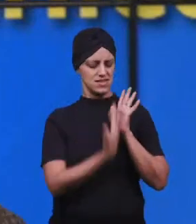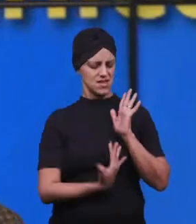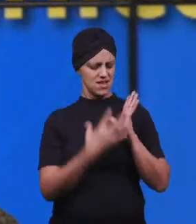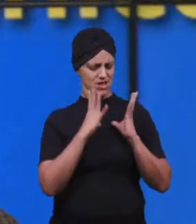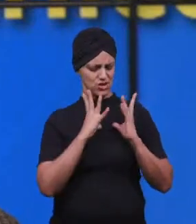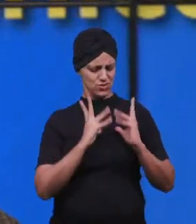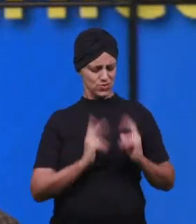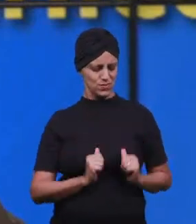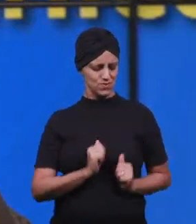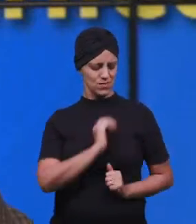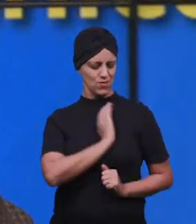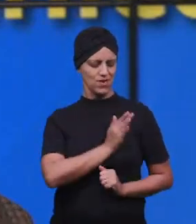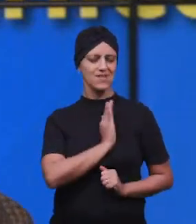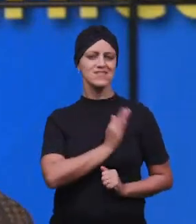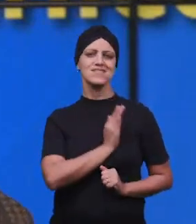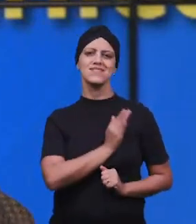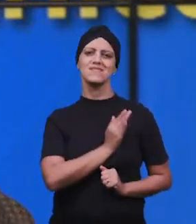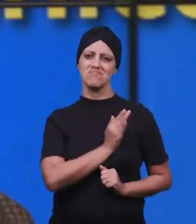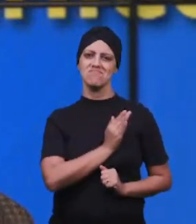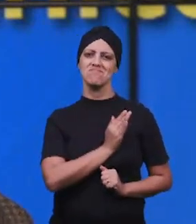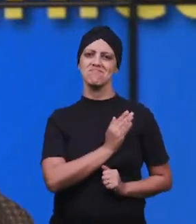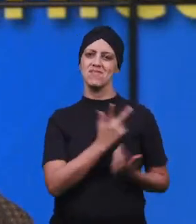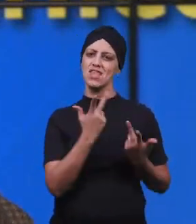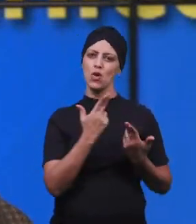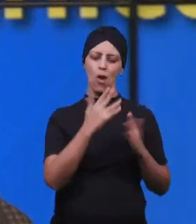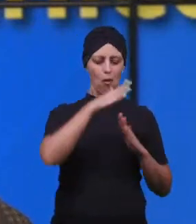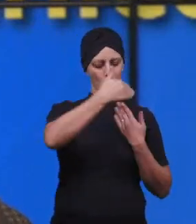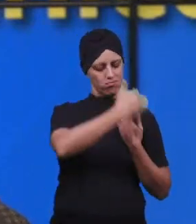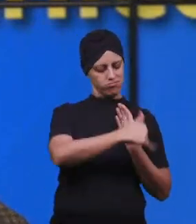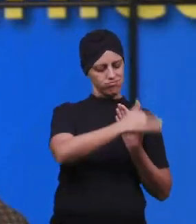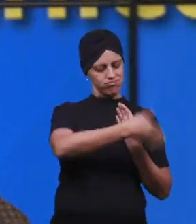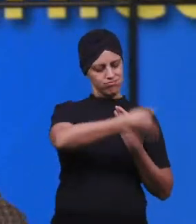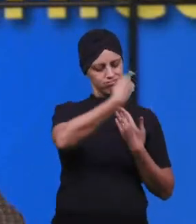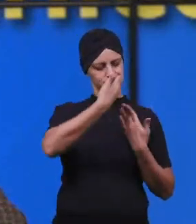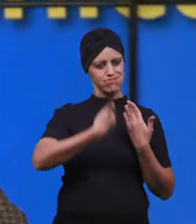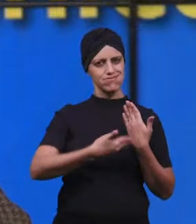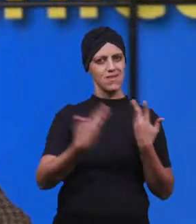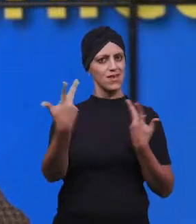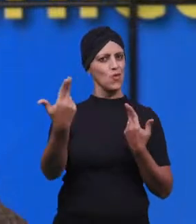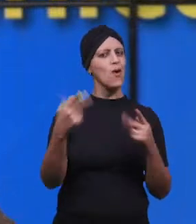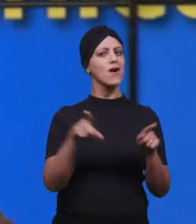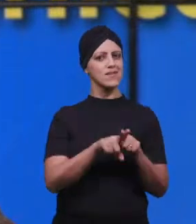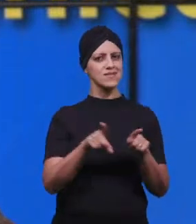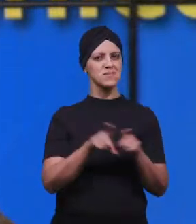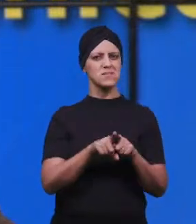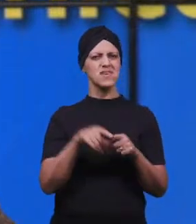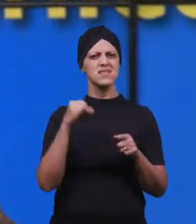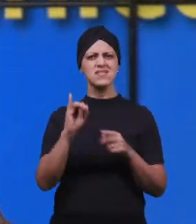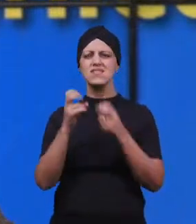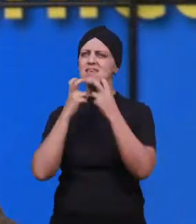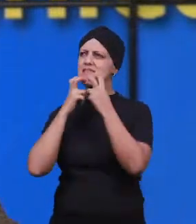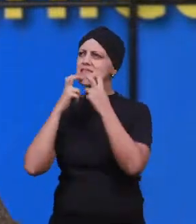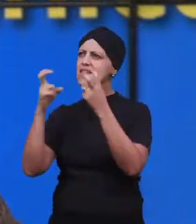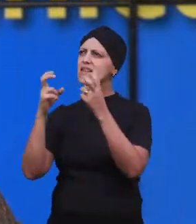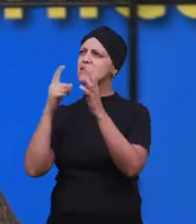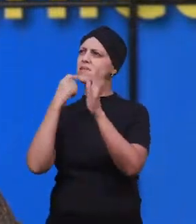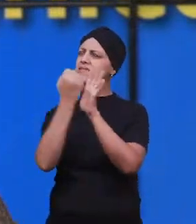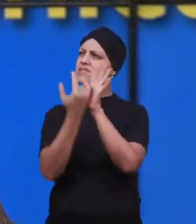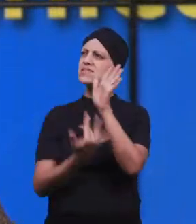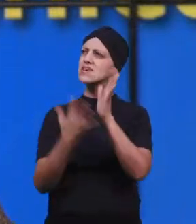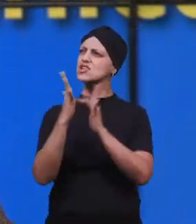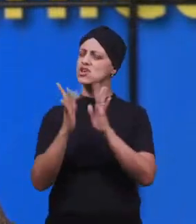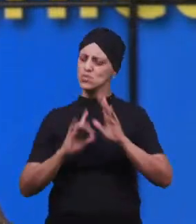nós passamos do sangue de Jesus no nosso coração. E é exatamente quando nós clamamos pelo sangue de Jesus, nós clamamos por